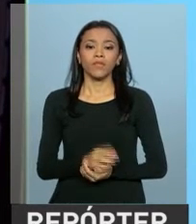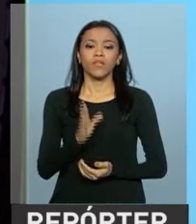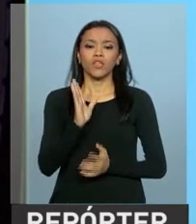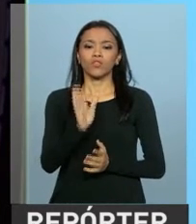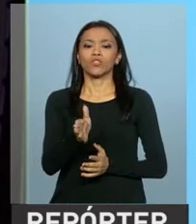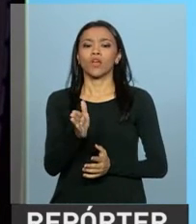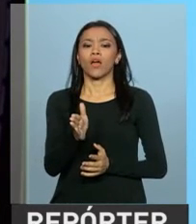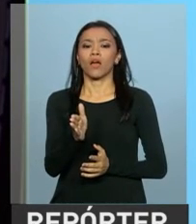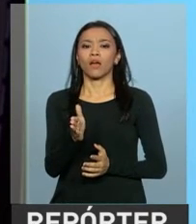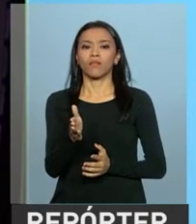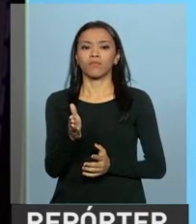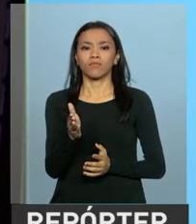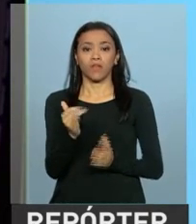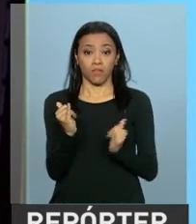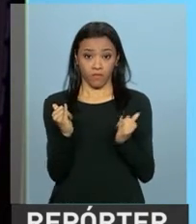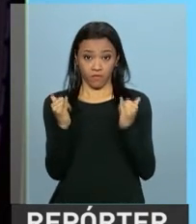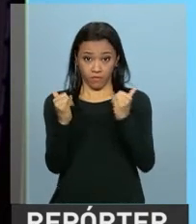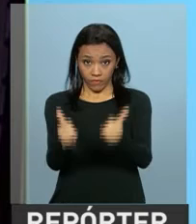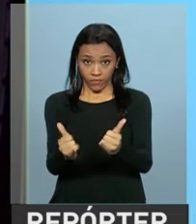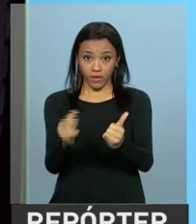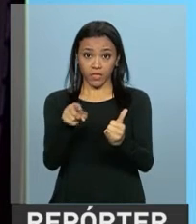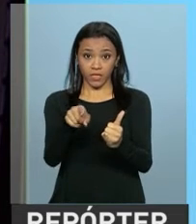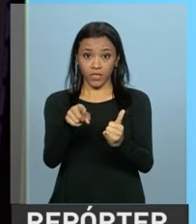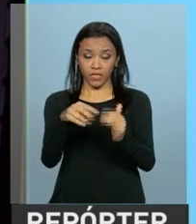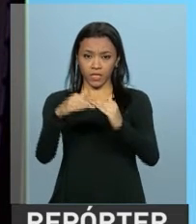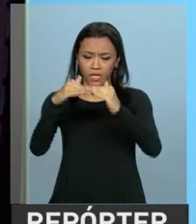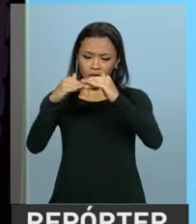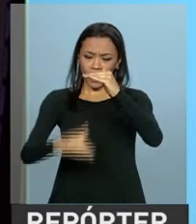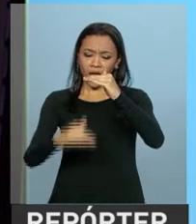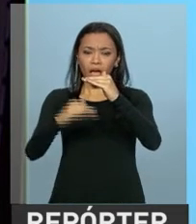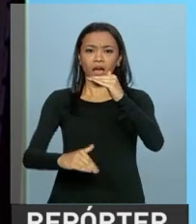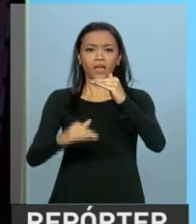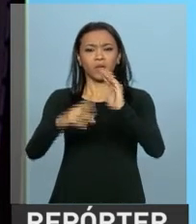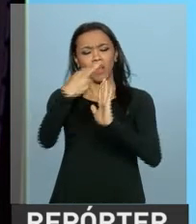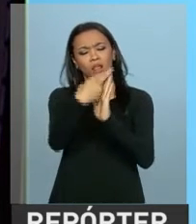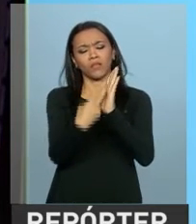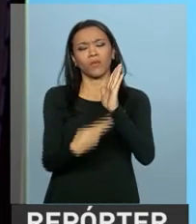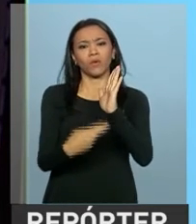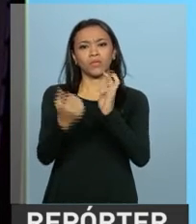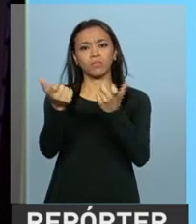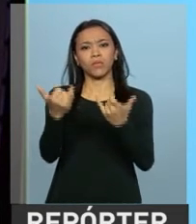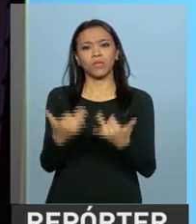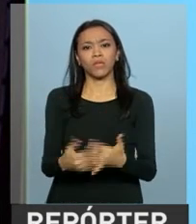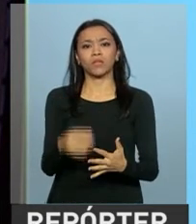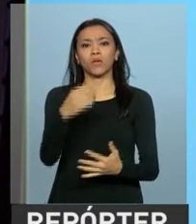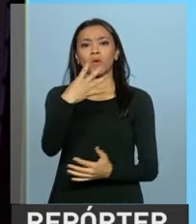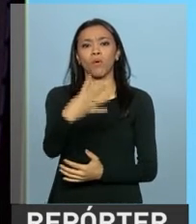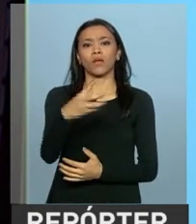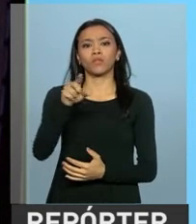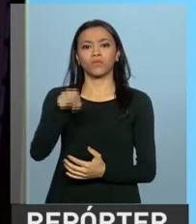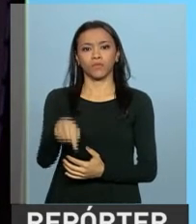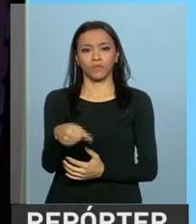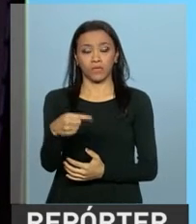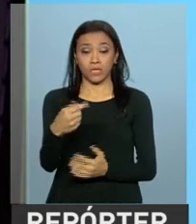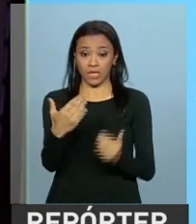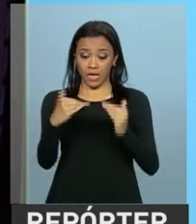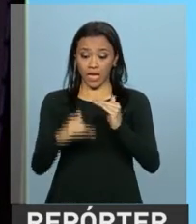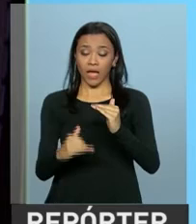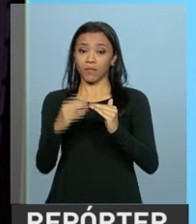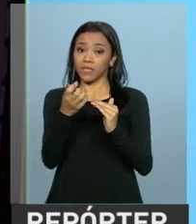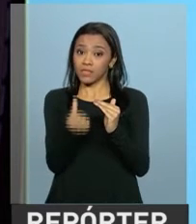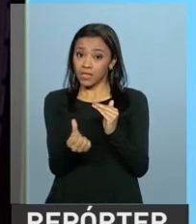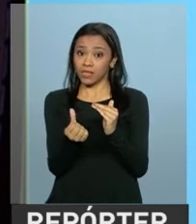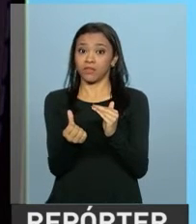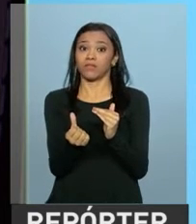eu dizia, uma absorção doméstica que caía lá naquele relatório 6,4 pontos de percentagem, cai agora 6,3